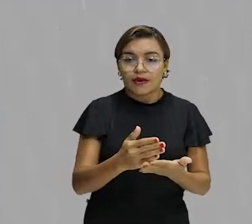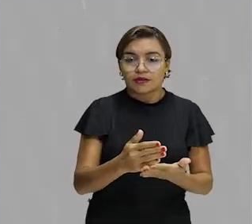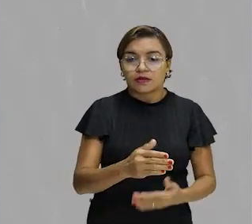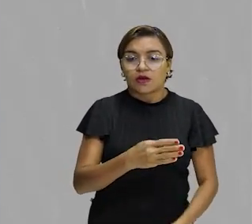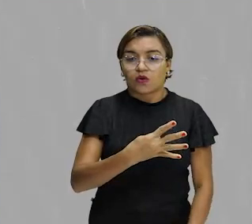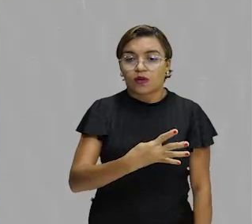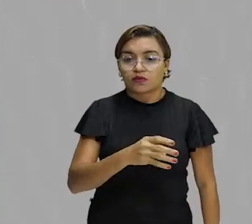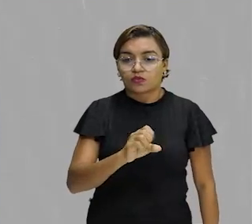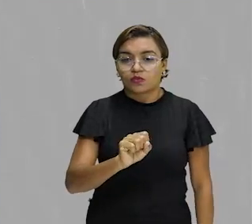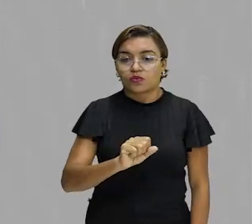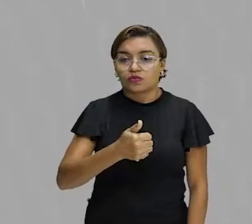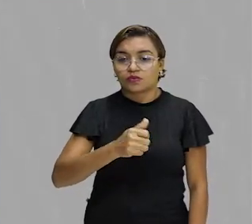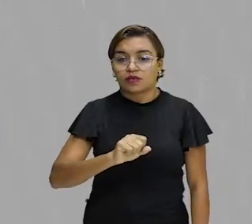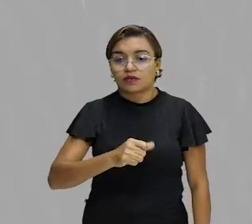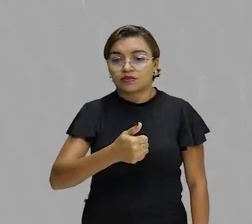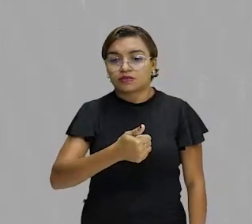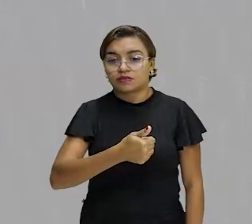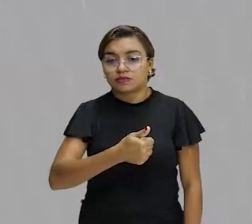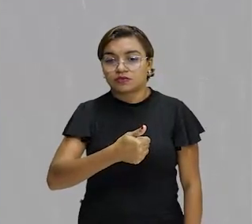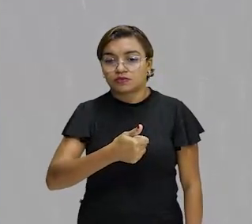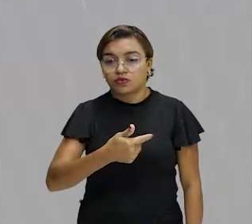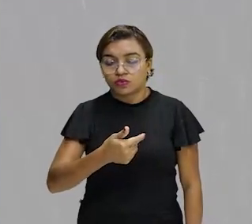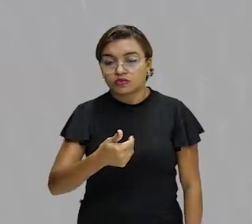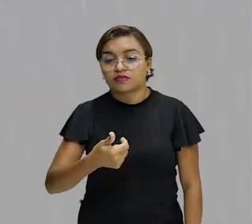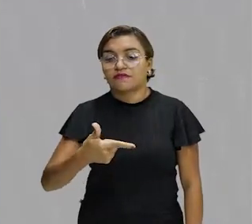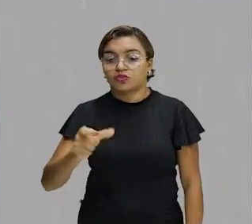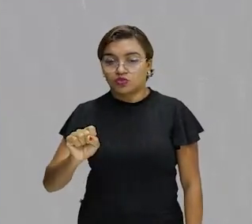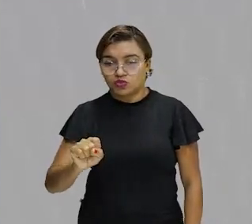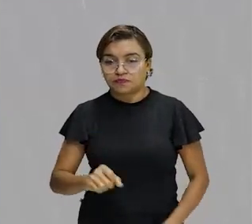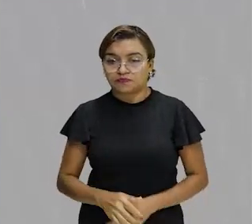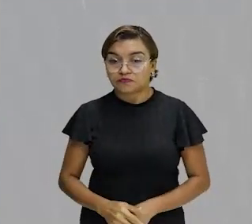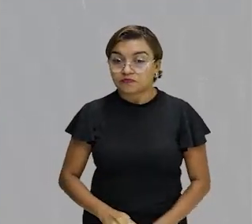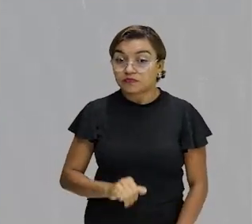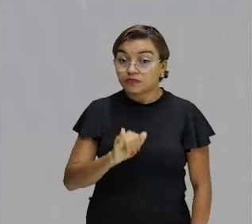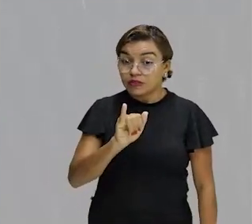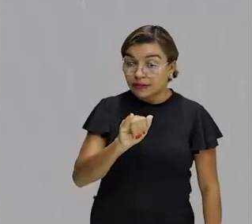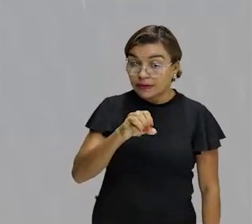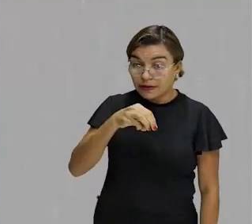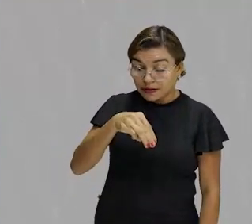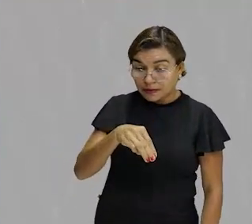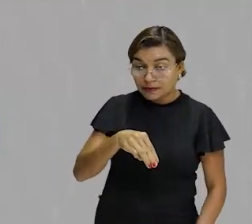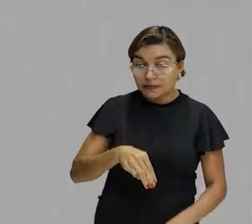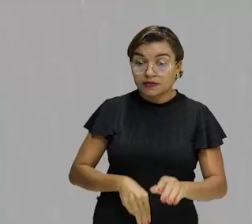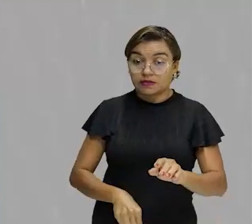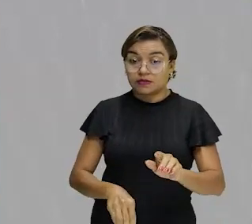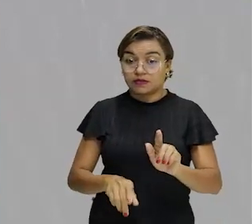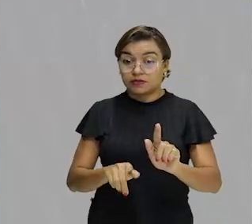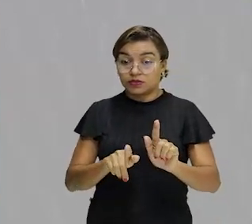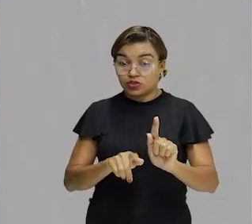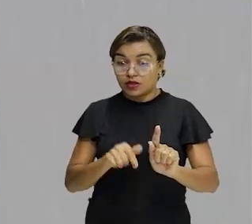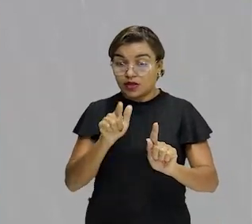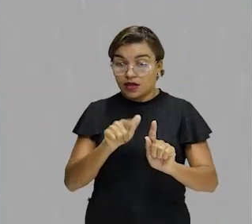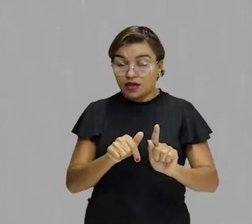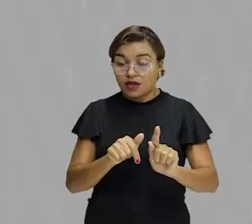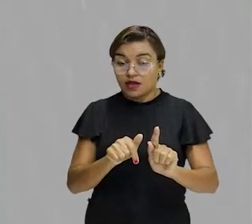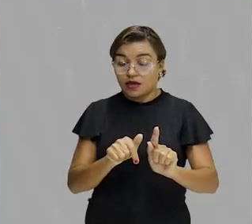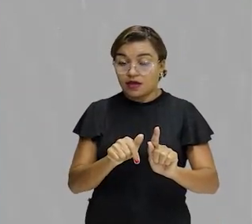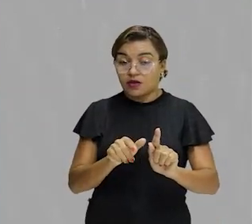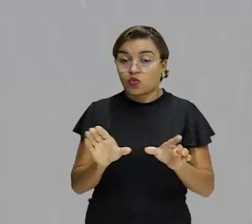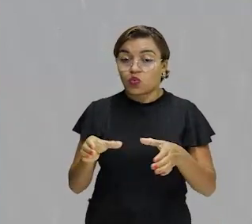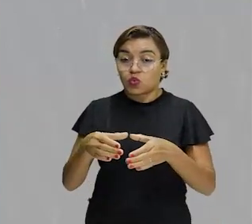estou calculando informação a informação, elemento a elemento do conjunto dado, do conjunto de partida. Por